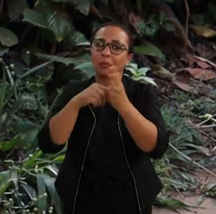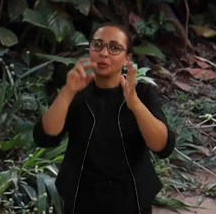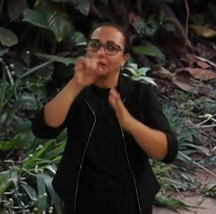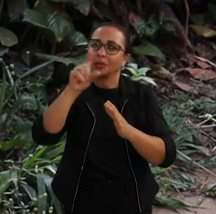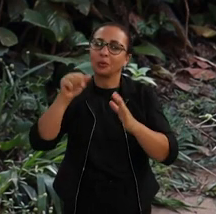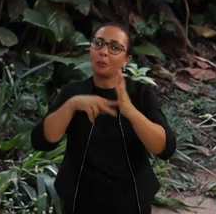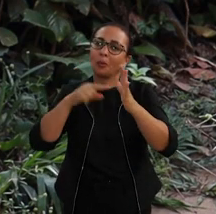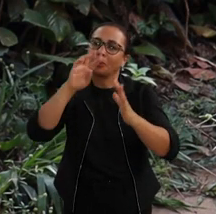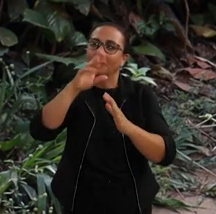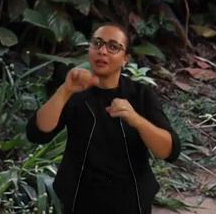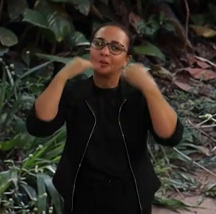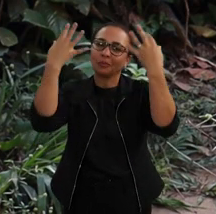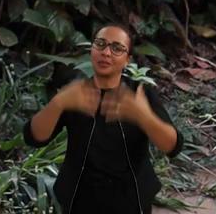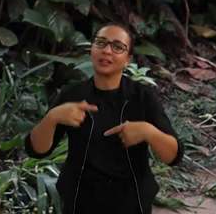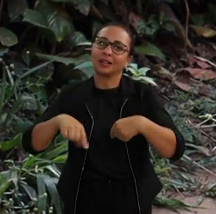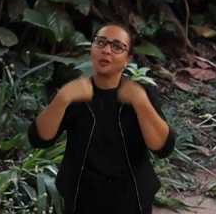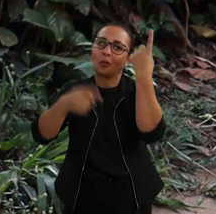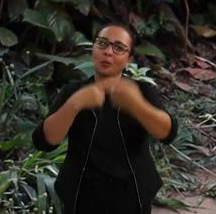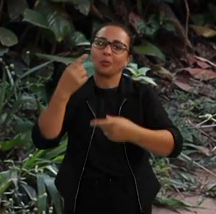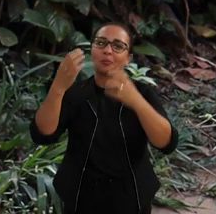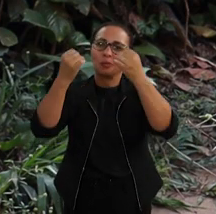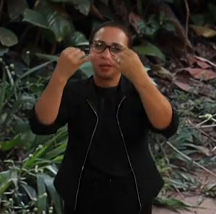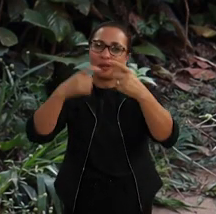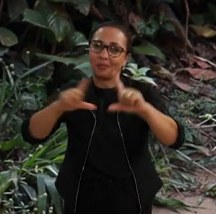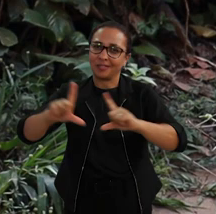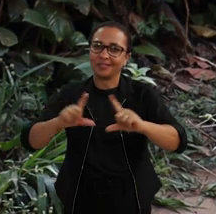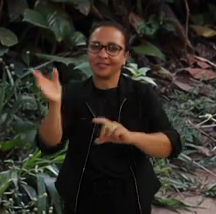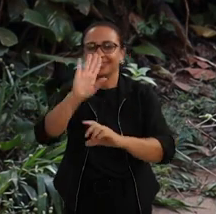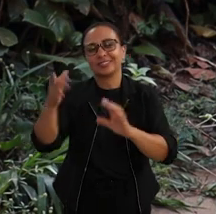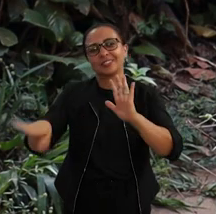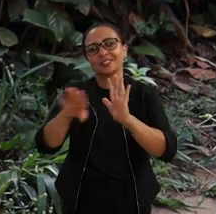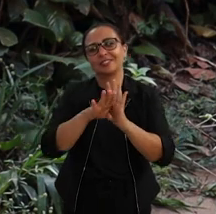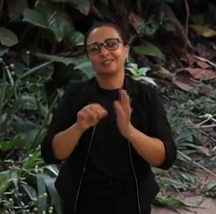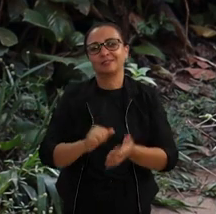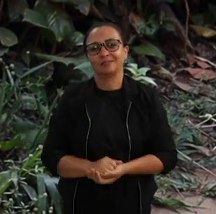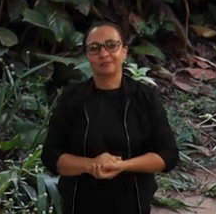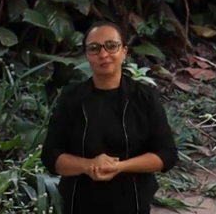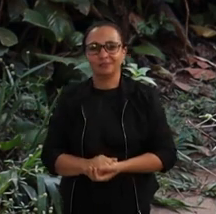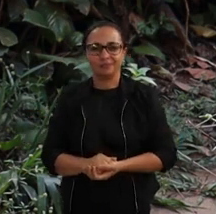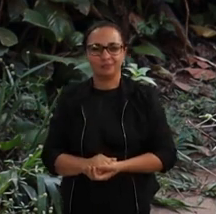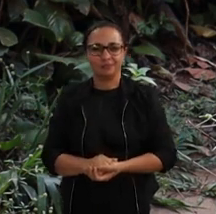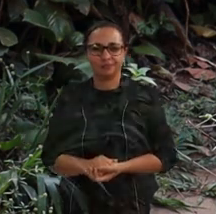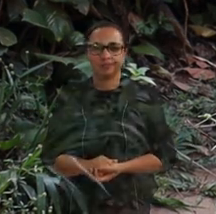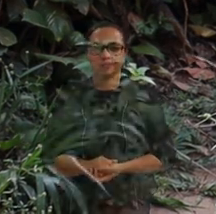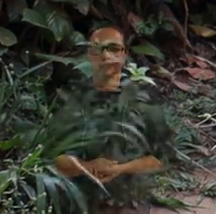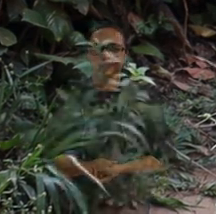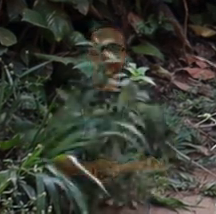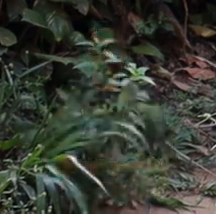univerciencia@uesb.edu.br, que a gente explica por aqui em um outro programa. Tchau, tchau e até lá!